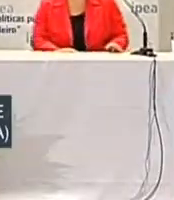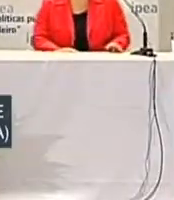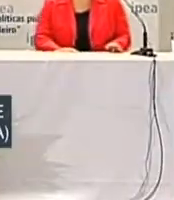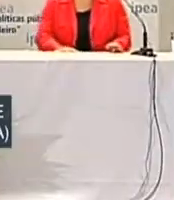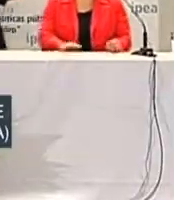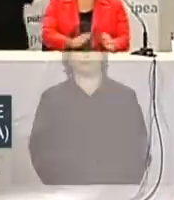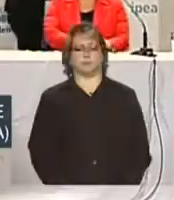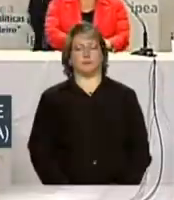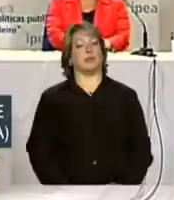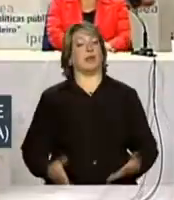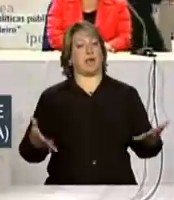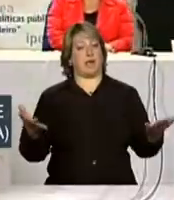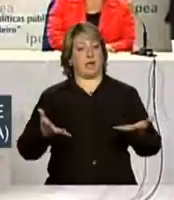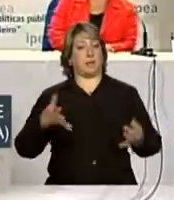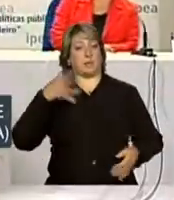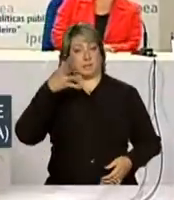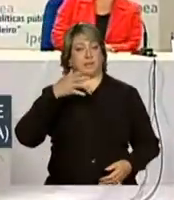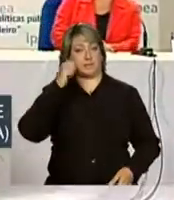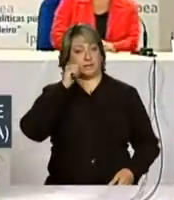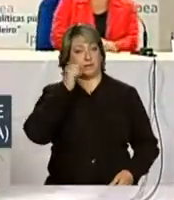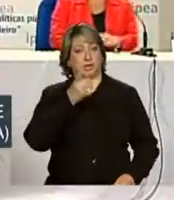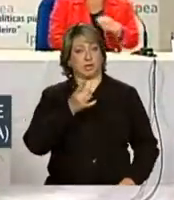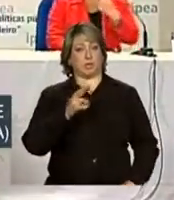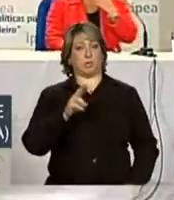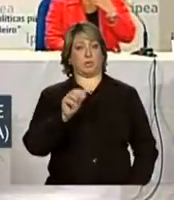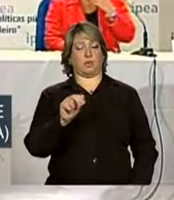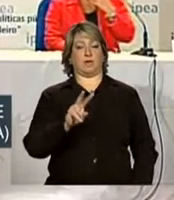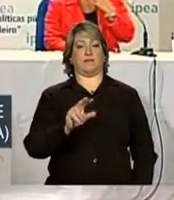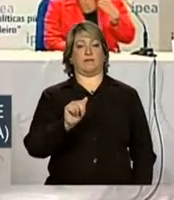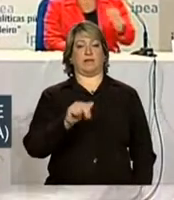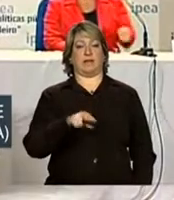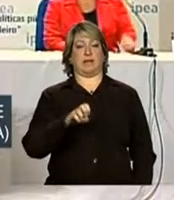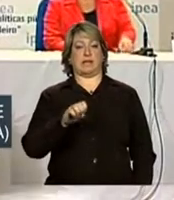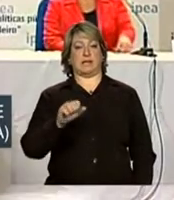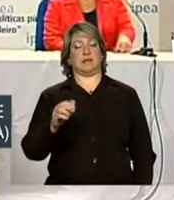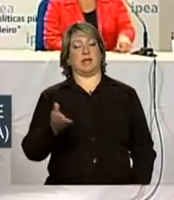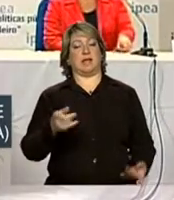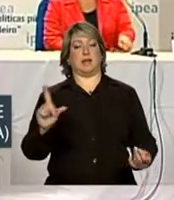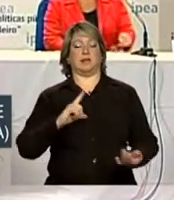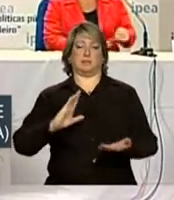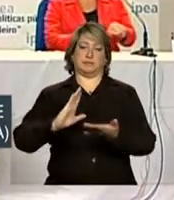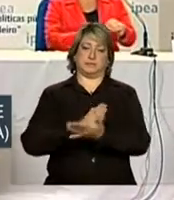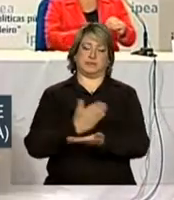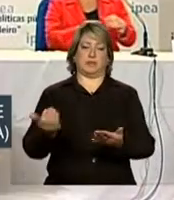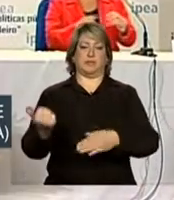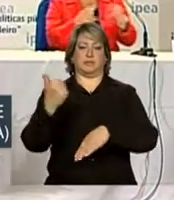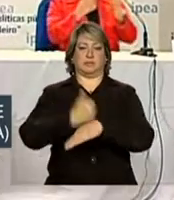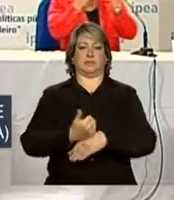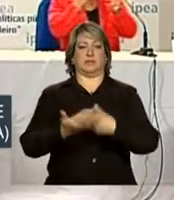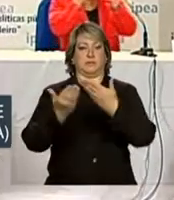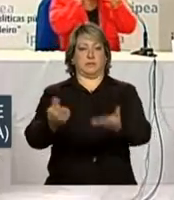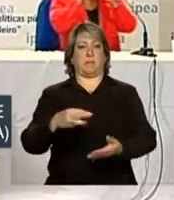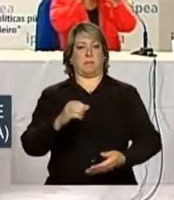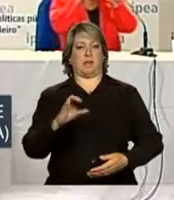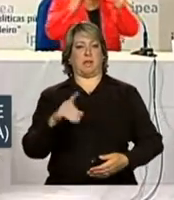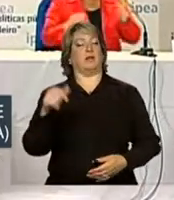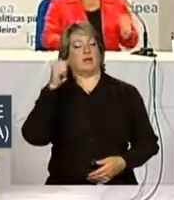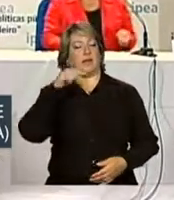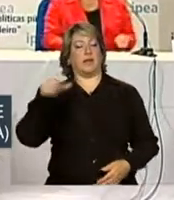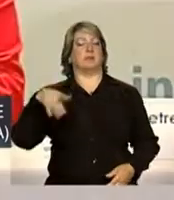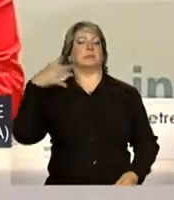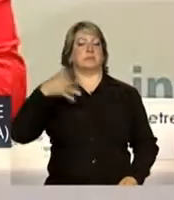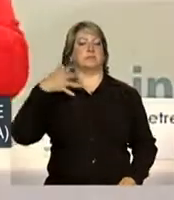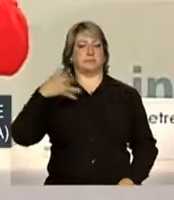Passo a palavra à doutora Vanessa Petrelli Correa, que hoje transmite o cargo de presidente do IPEA, para proferir